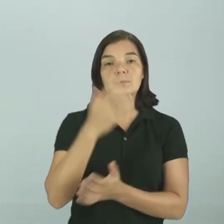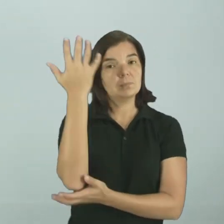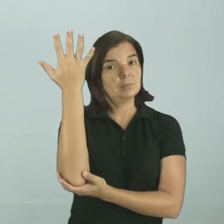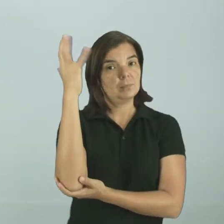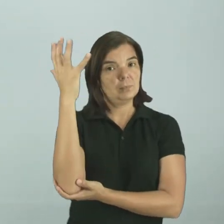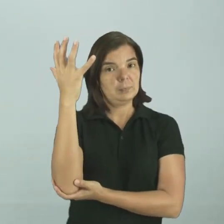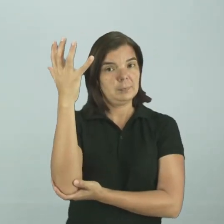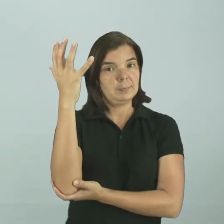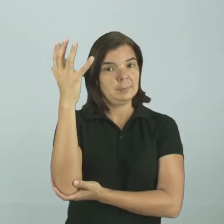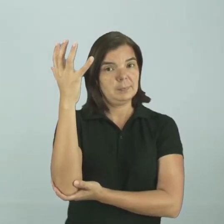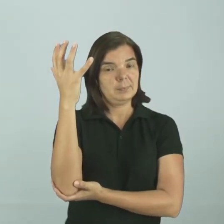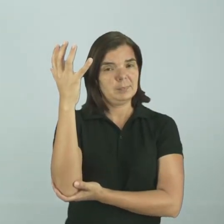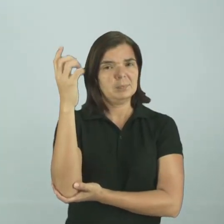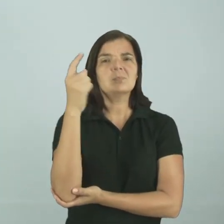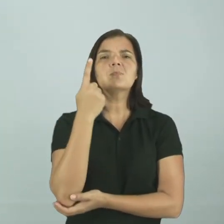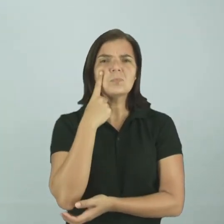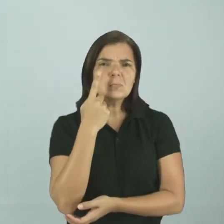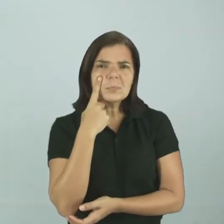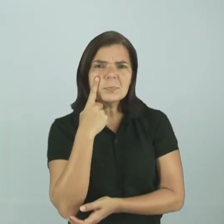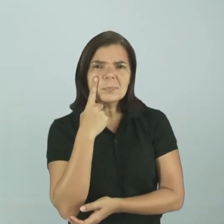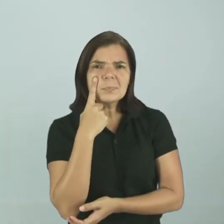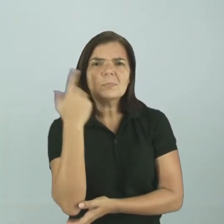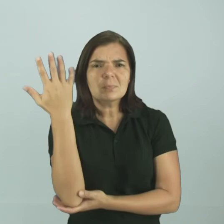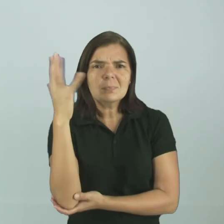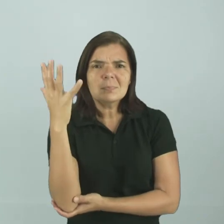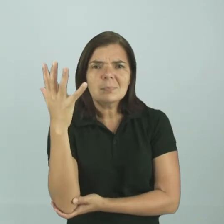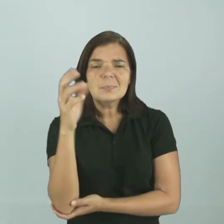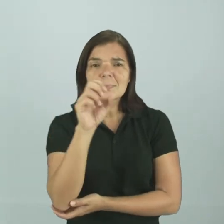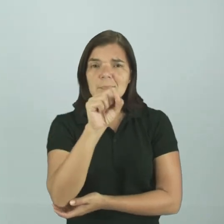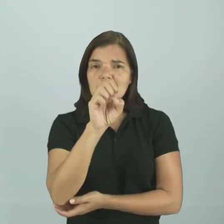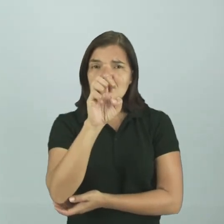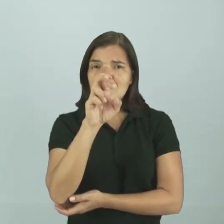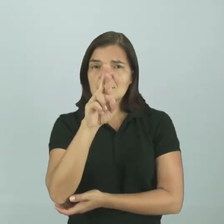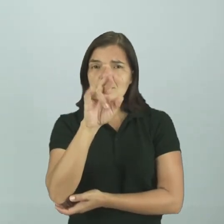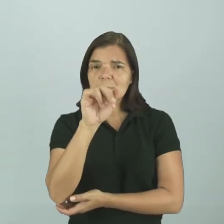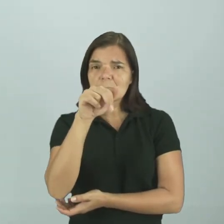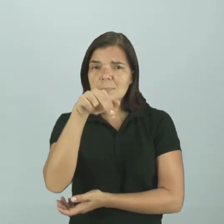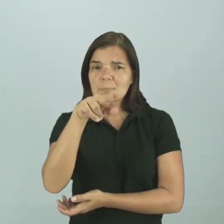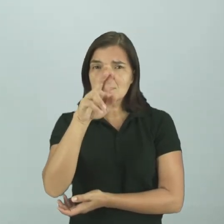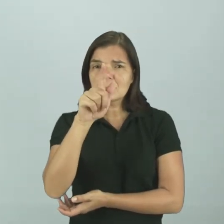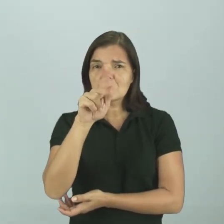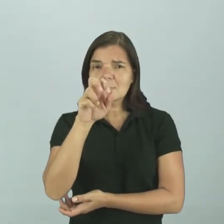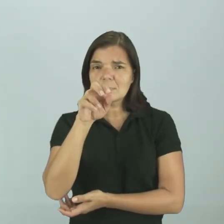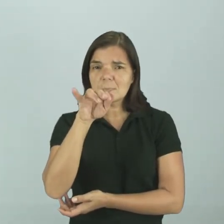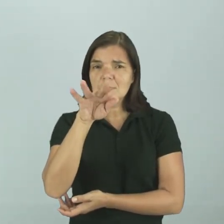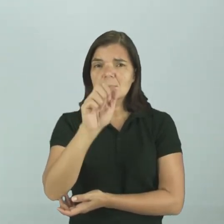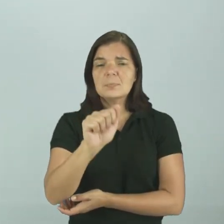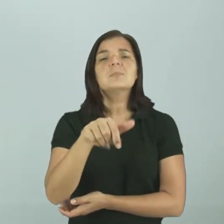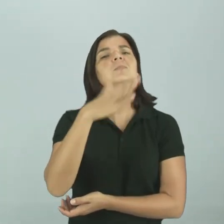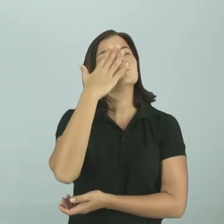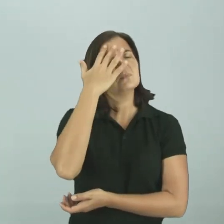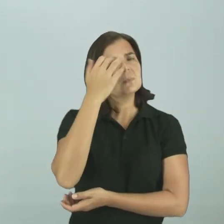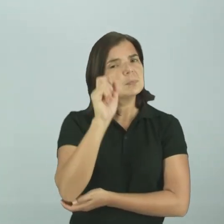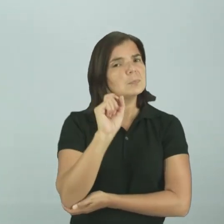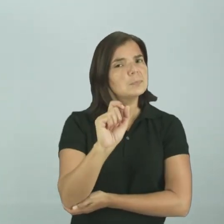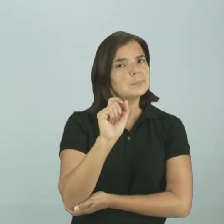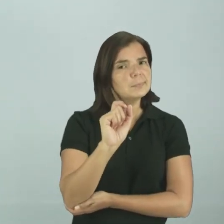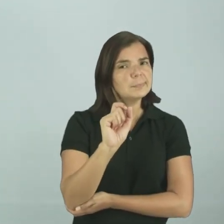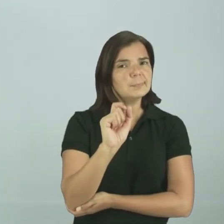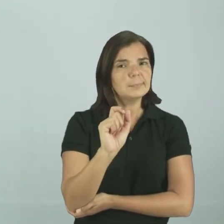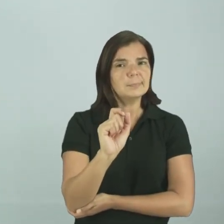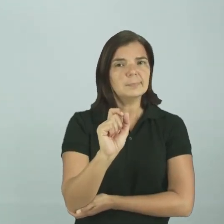seringueira? Você já viu uma seringueira? Você já observou uma seringueira? Você sabe o que